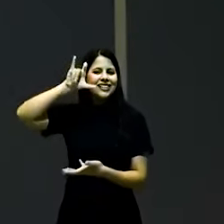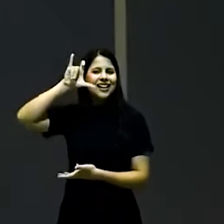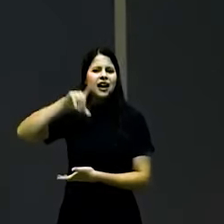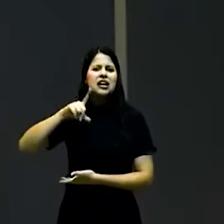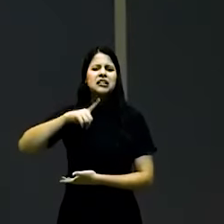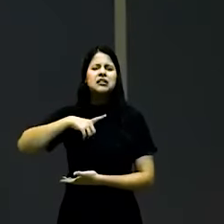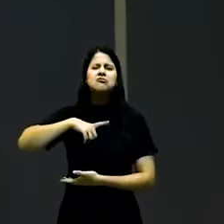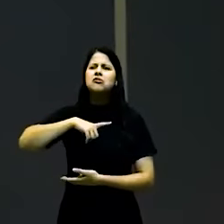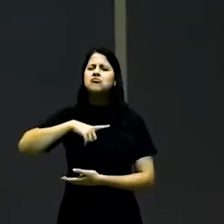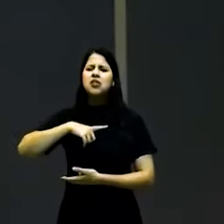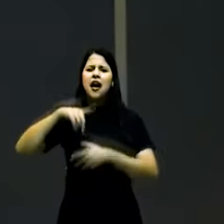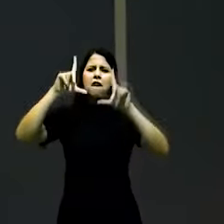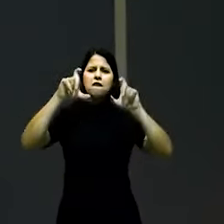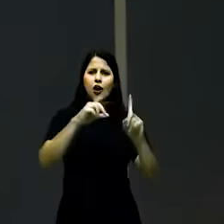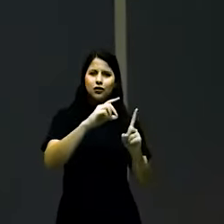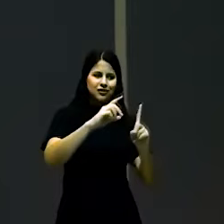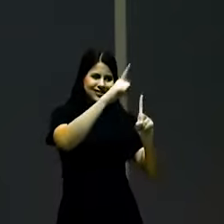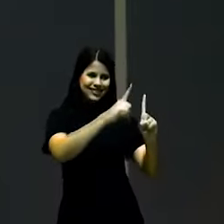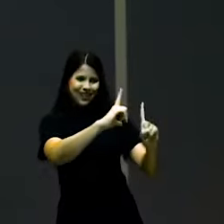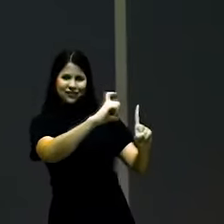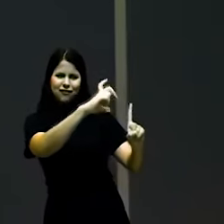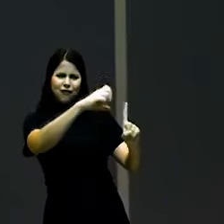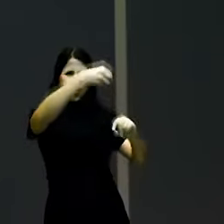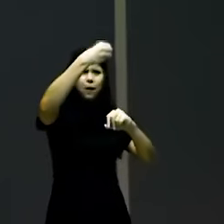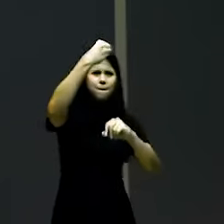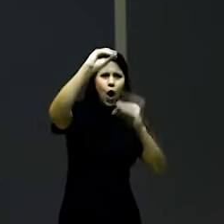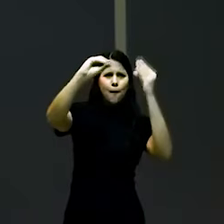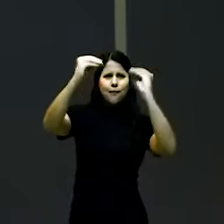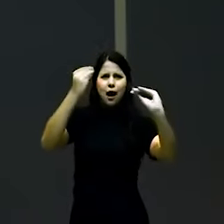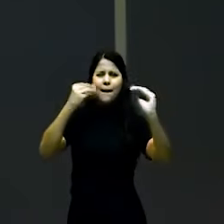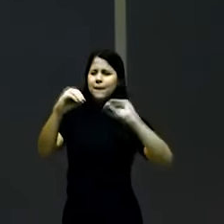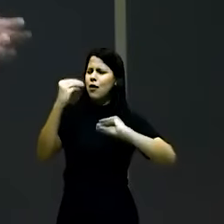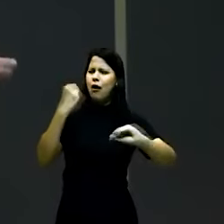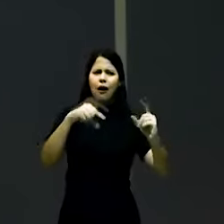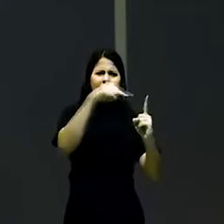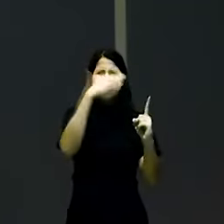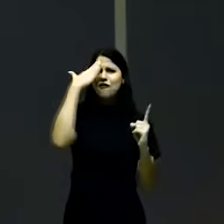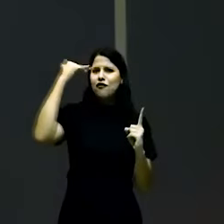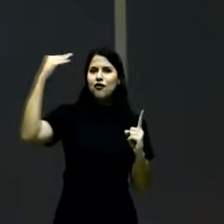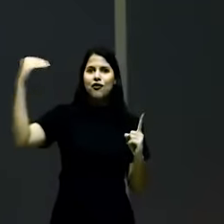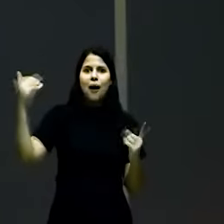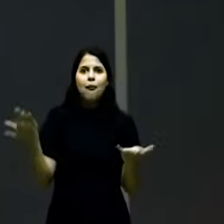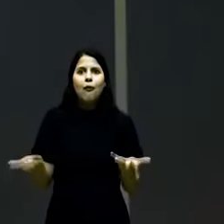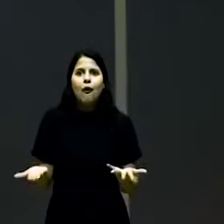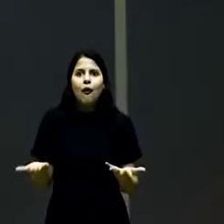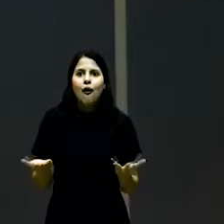Elias era o cara naquele momento. O mais famoso. Olha o que aconteceu.